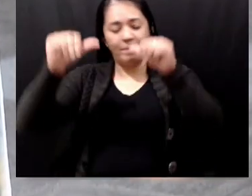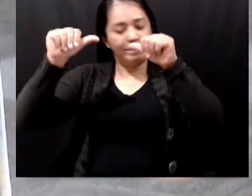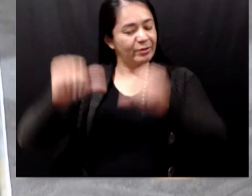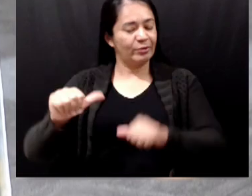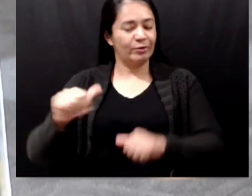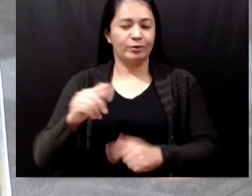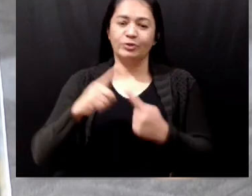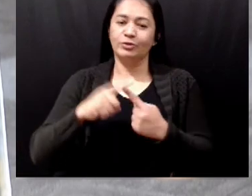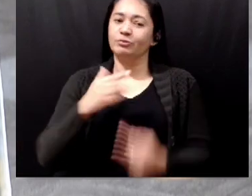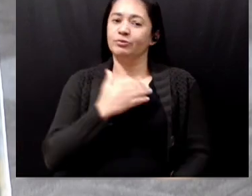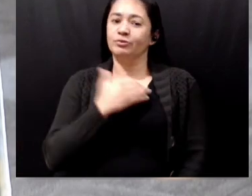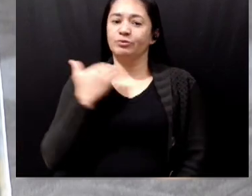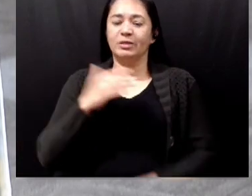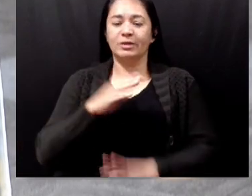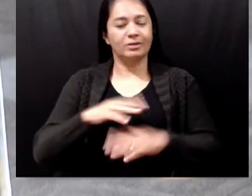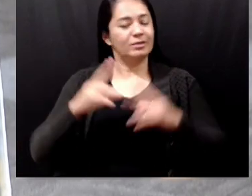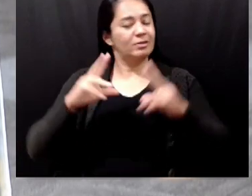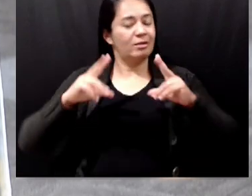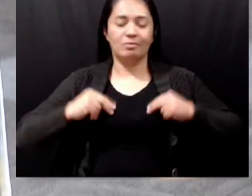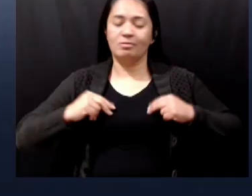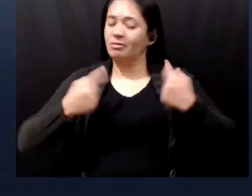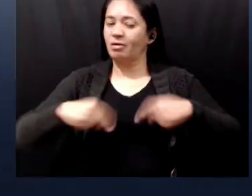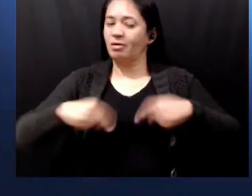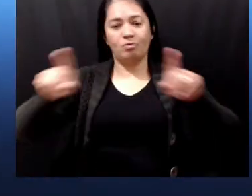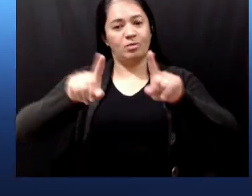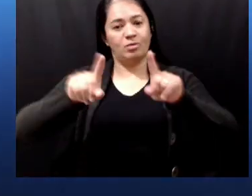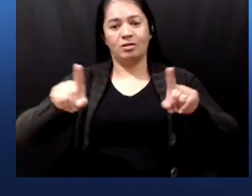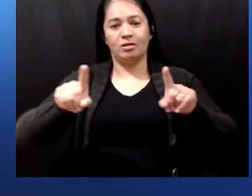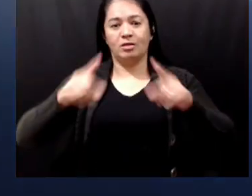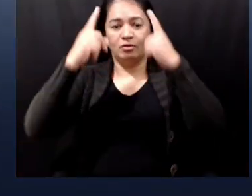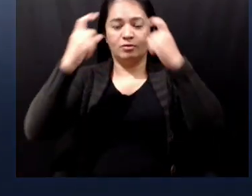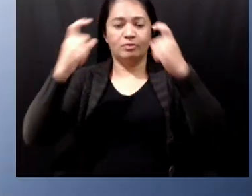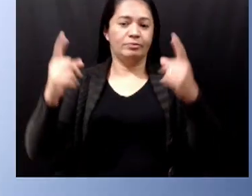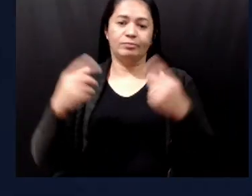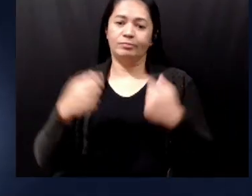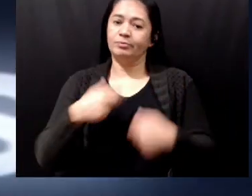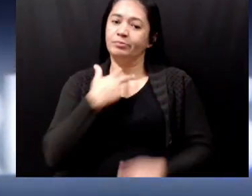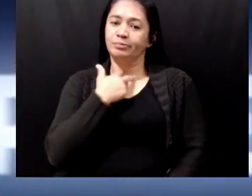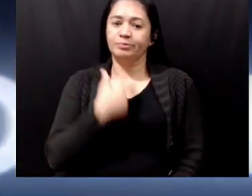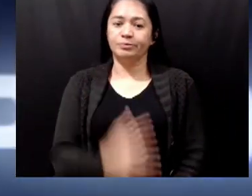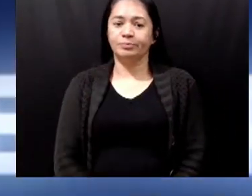por isso e por nenhum tipo de violência ou negligência.